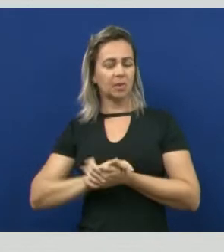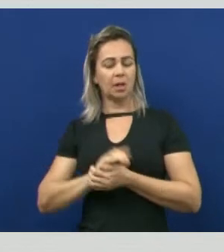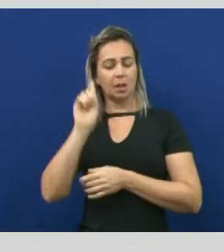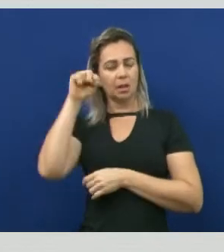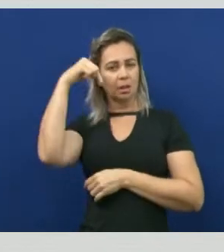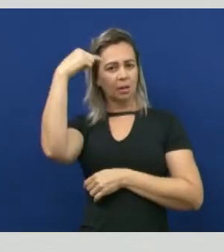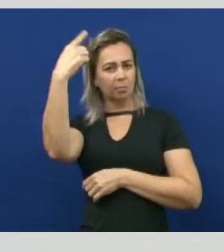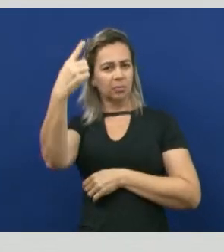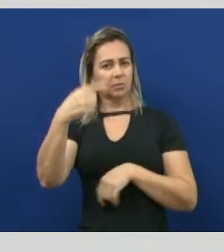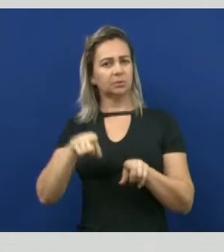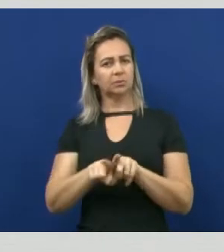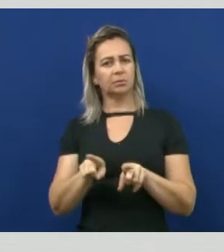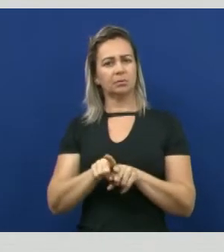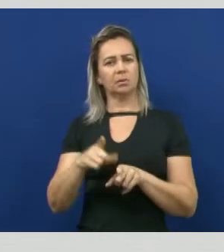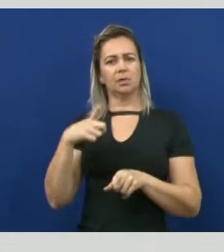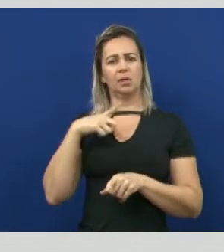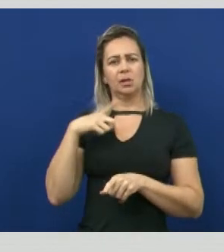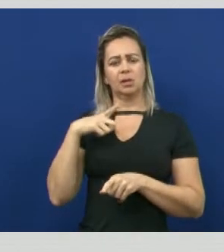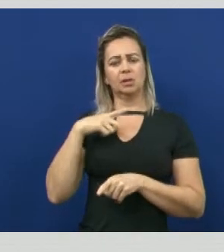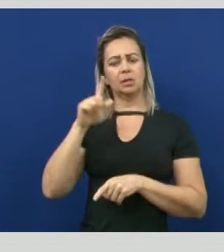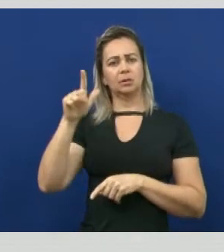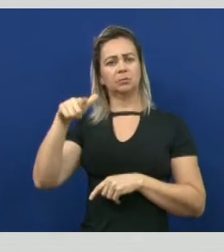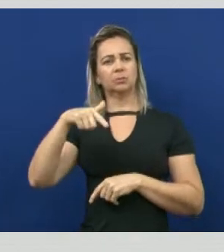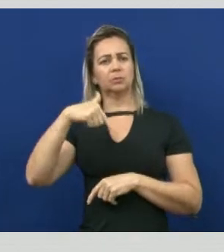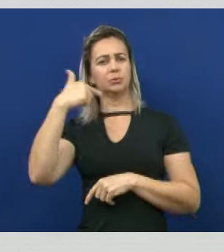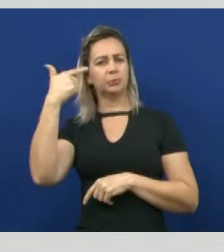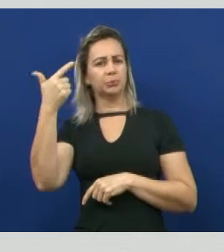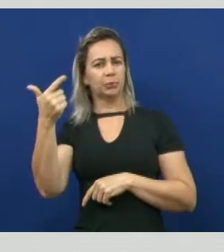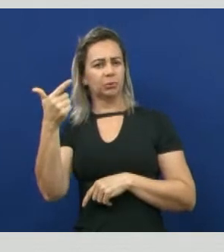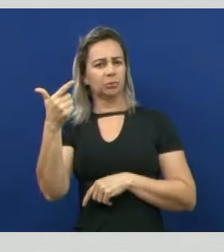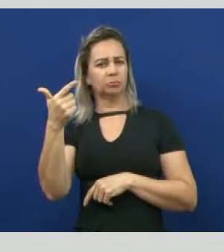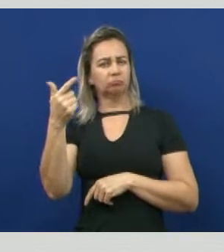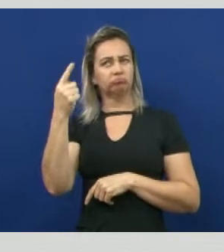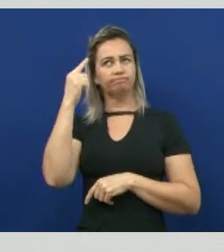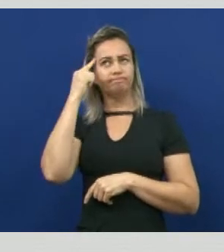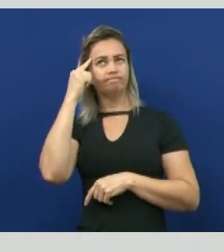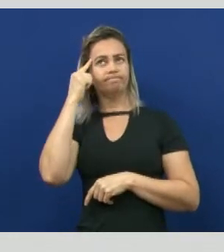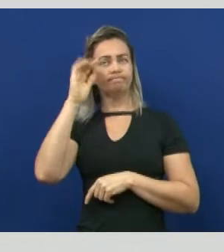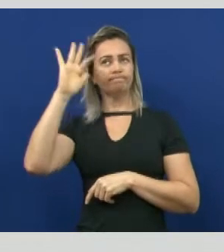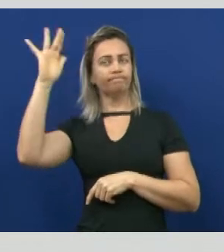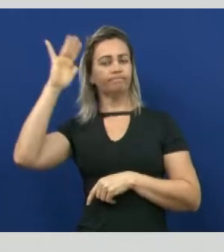Posteriormente, esse paradigma deu lugar a outro pensamento que marcou o século